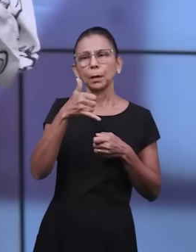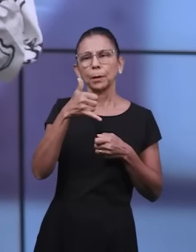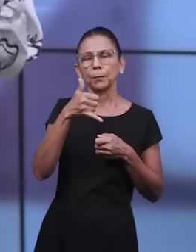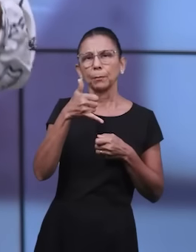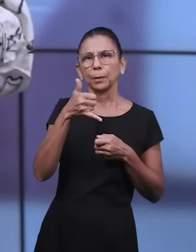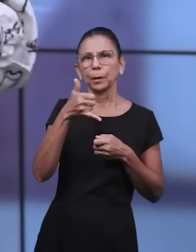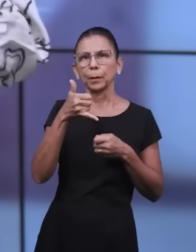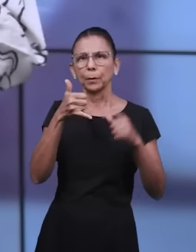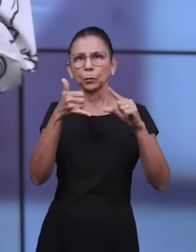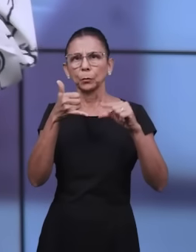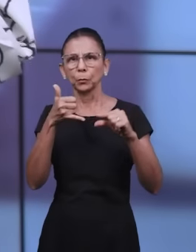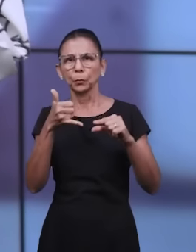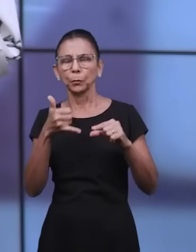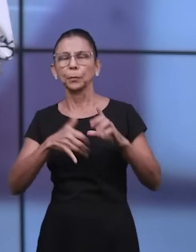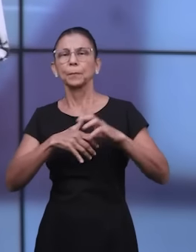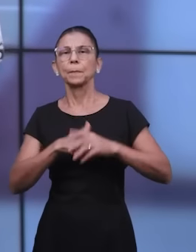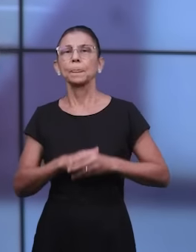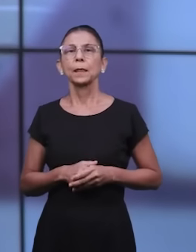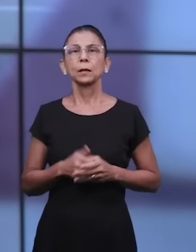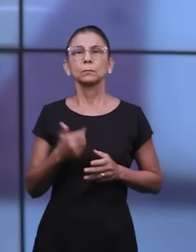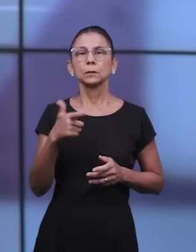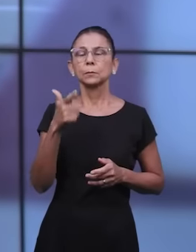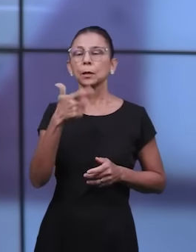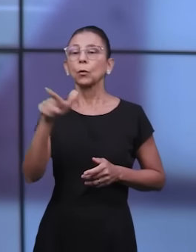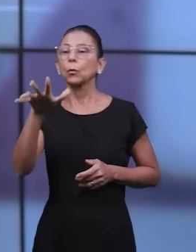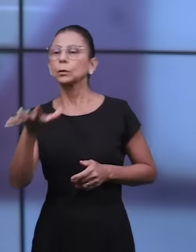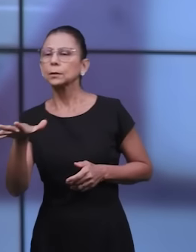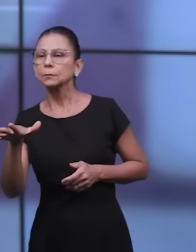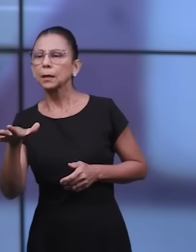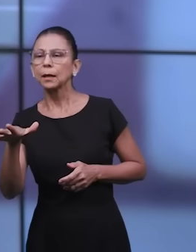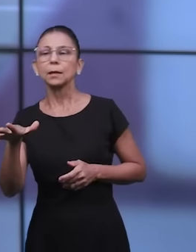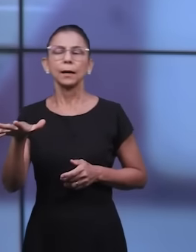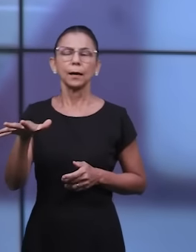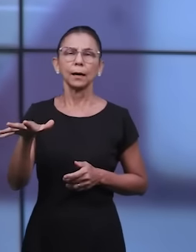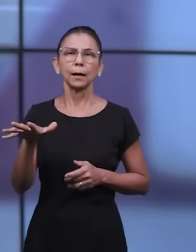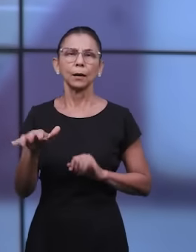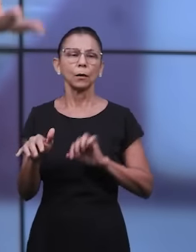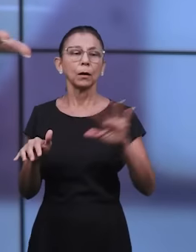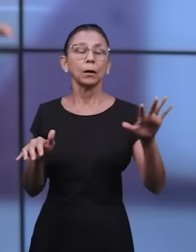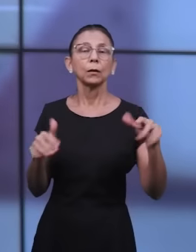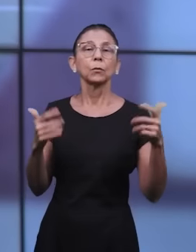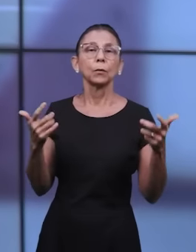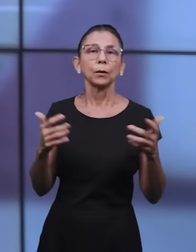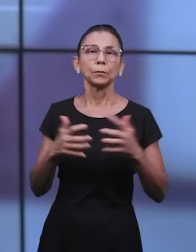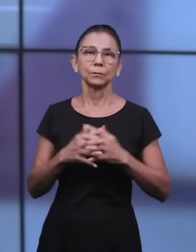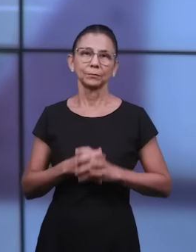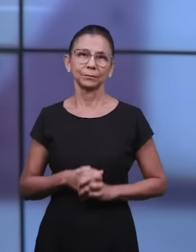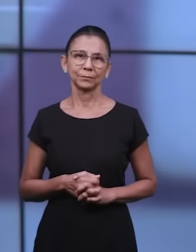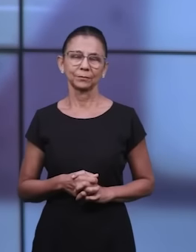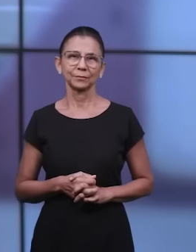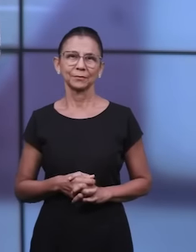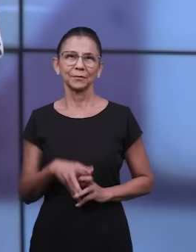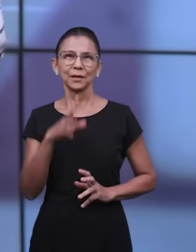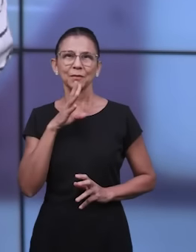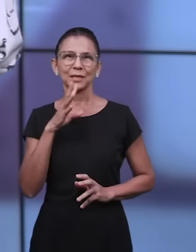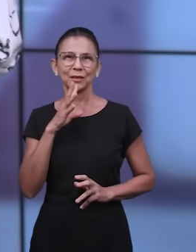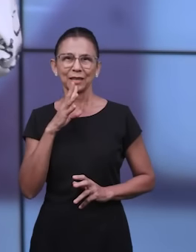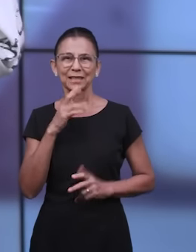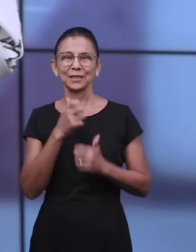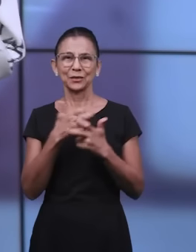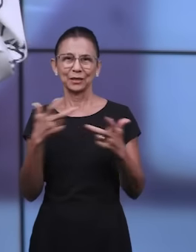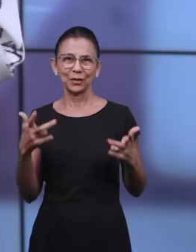celular e indicar quando os filhos saem da área onde eles deveriam estar. Vocês conhecem algum outro? Contem para